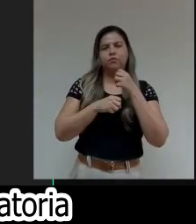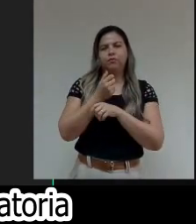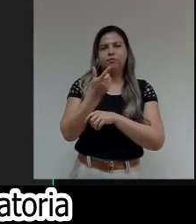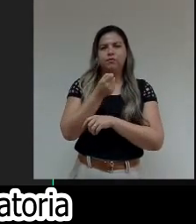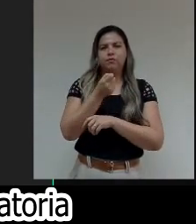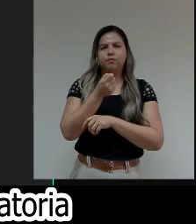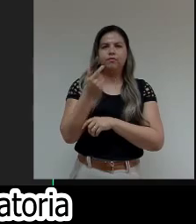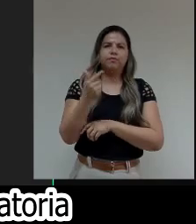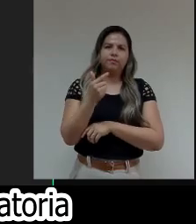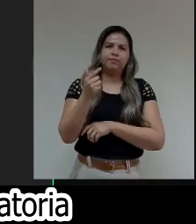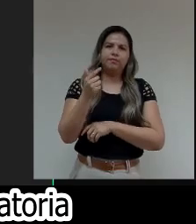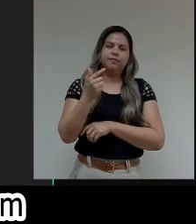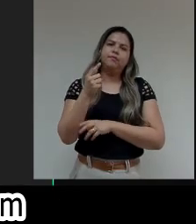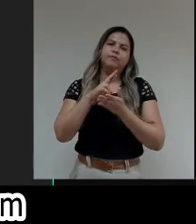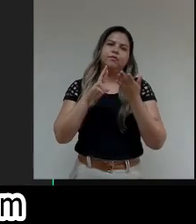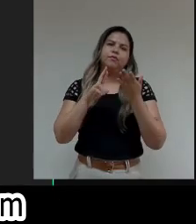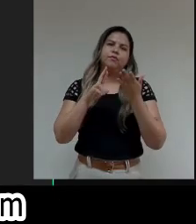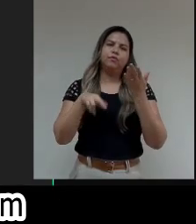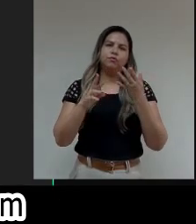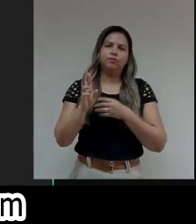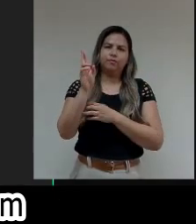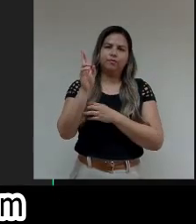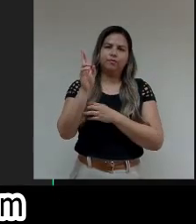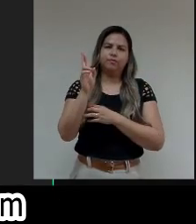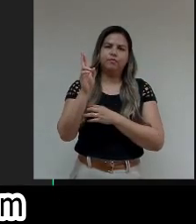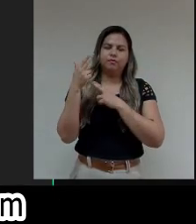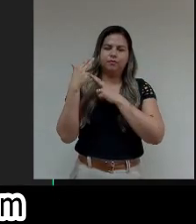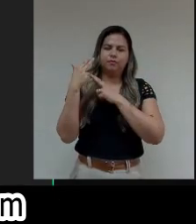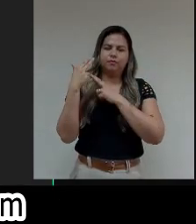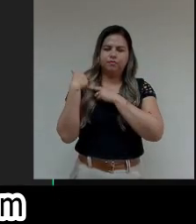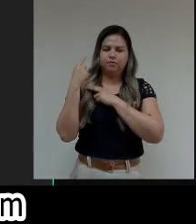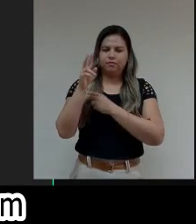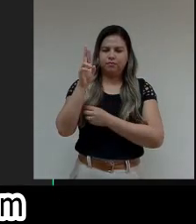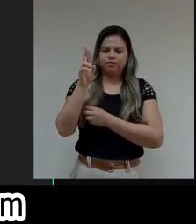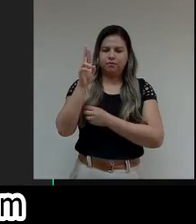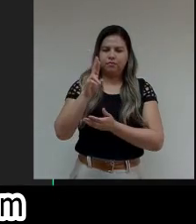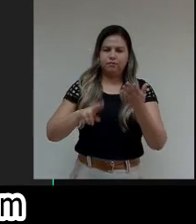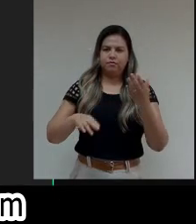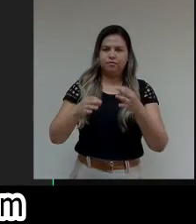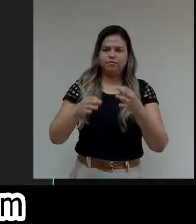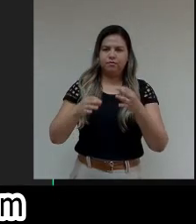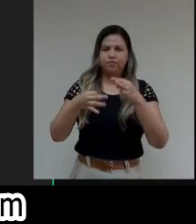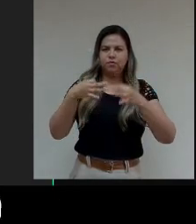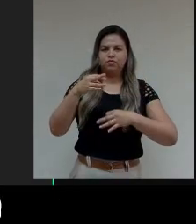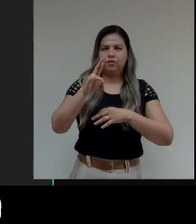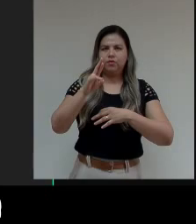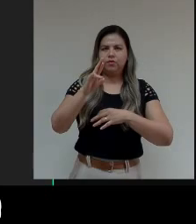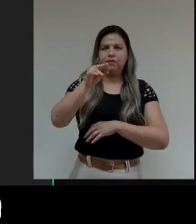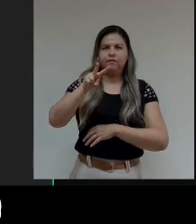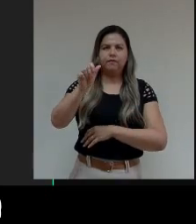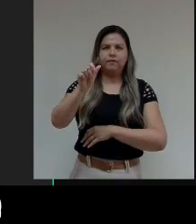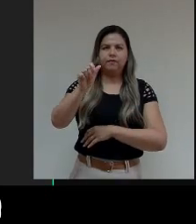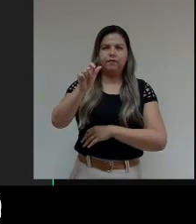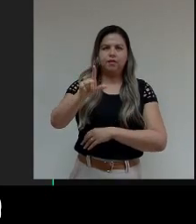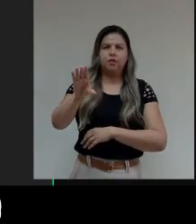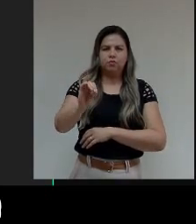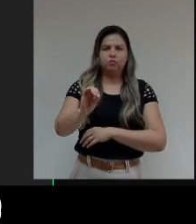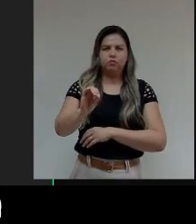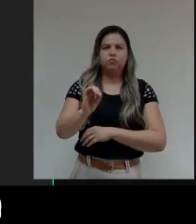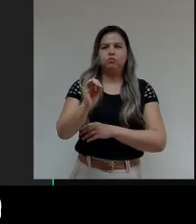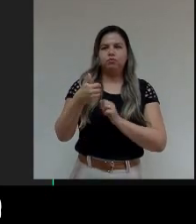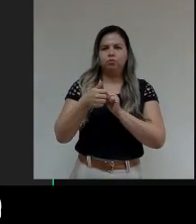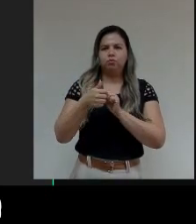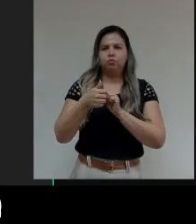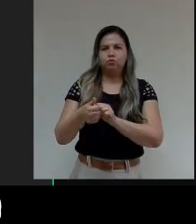601-284-2022, de relatoria do relator juiz Rivaldo Valente, que está com vista com o juiz